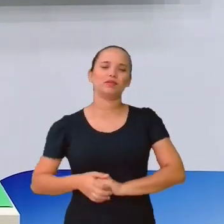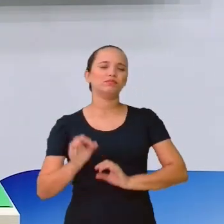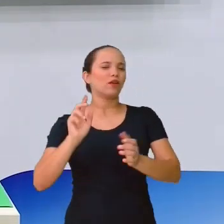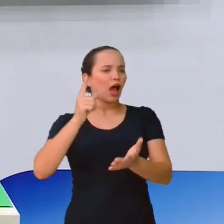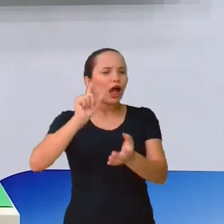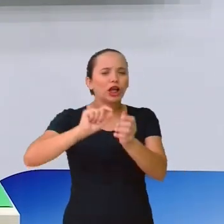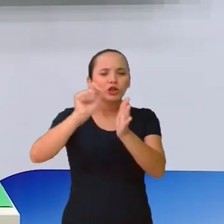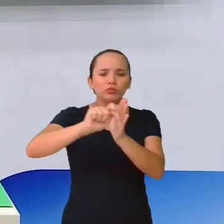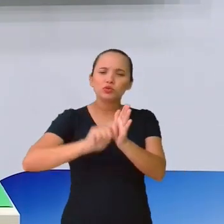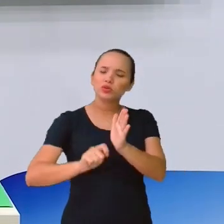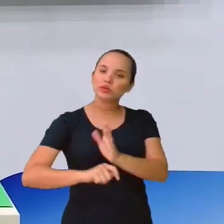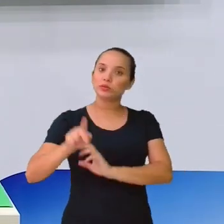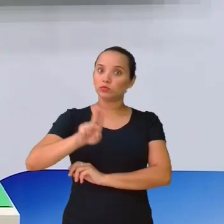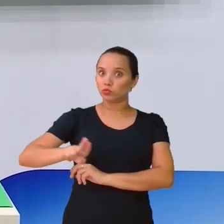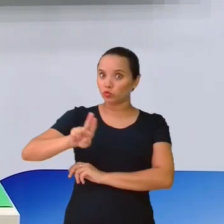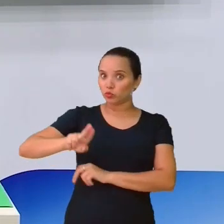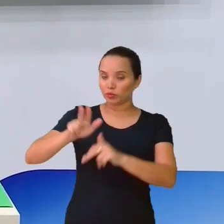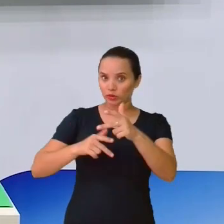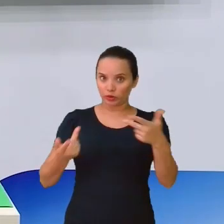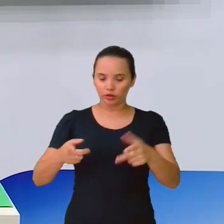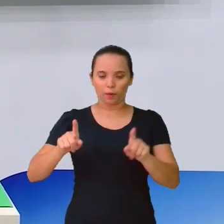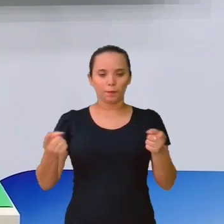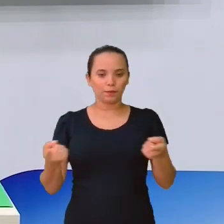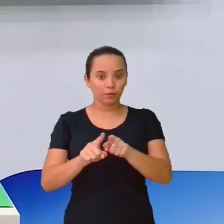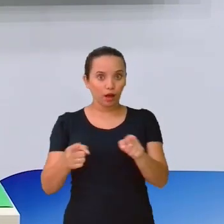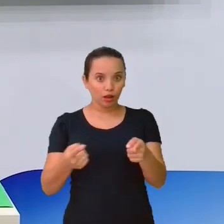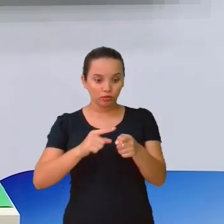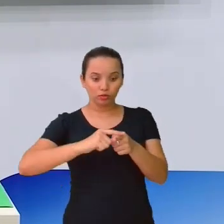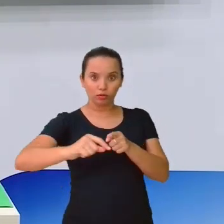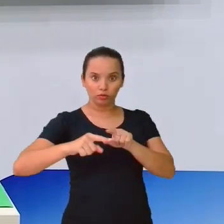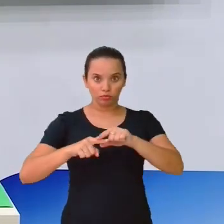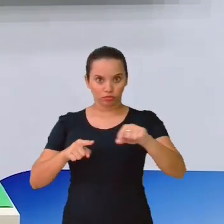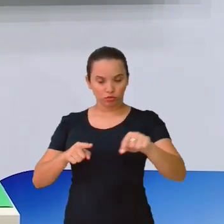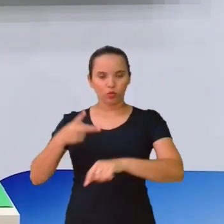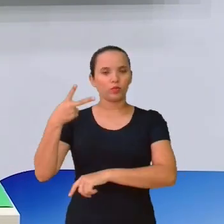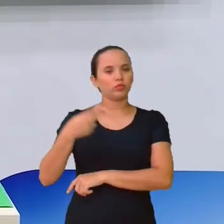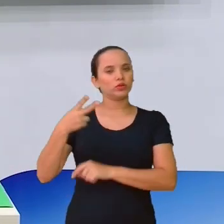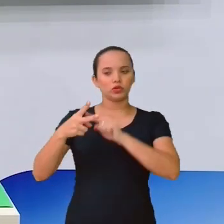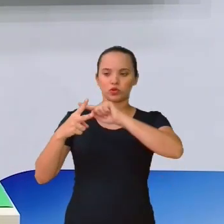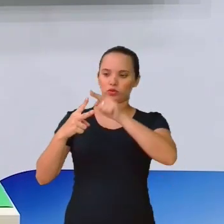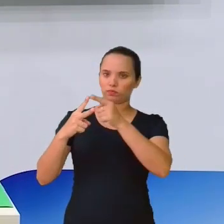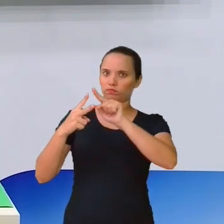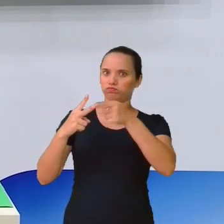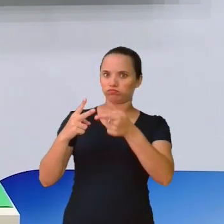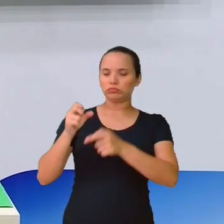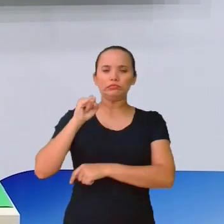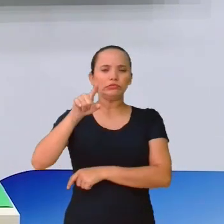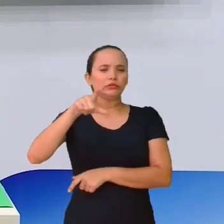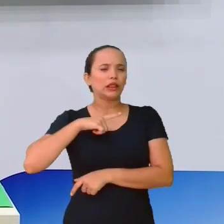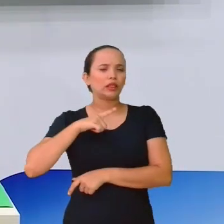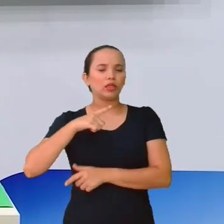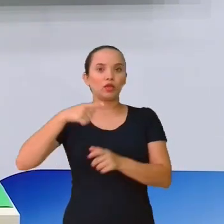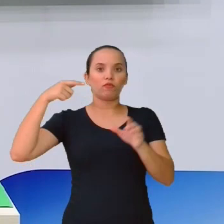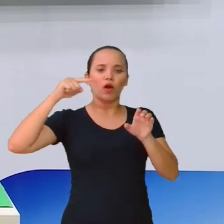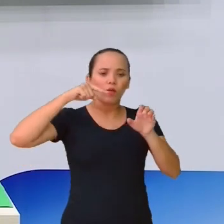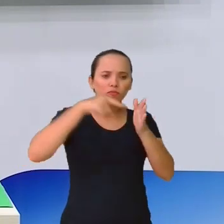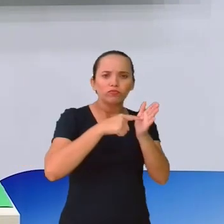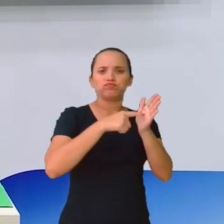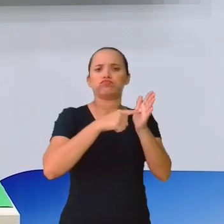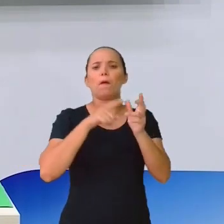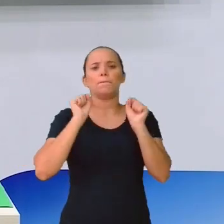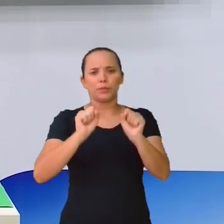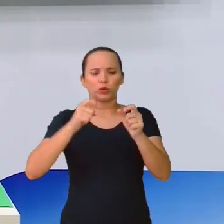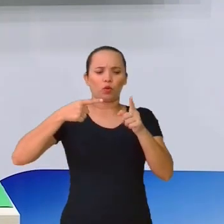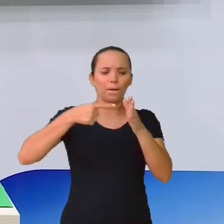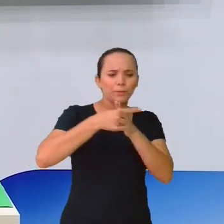Palitinhos de churrasco, uma tesoura sem ponta. Se você tiver um furador como esse aqui, ó. Mas se não tiver, a gente pode furar